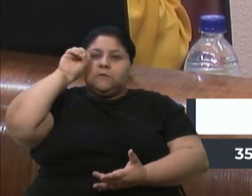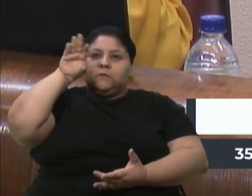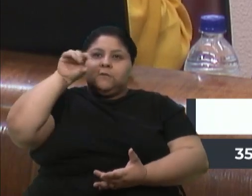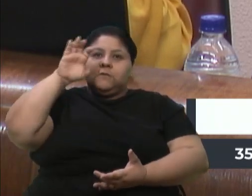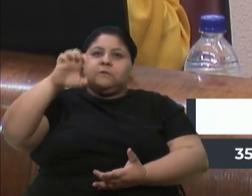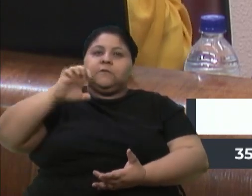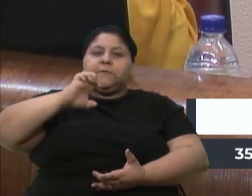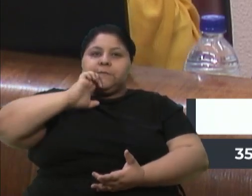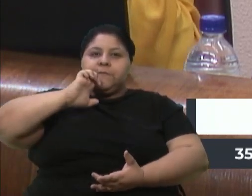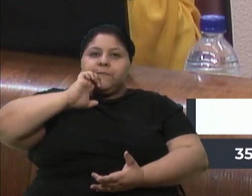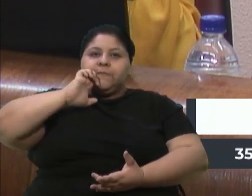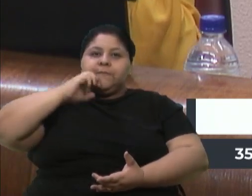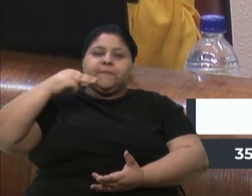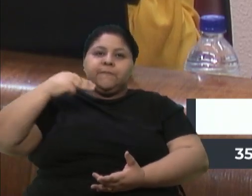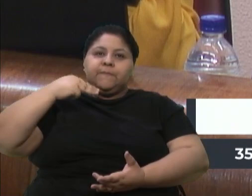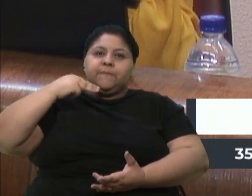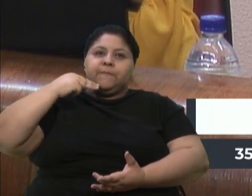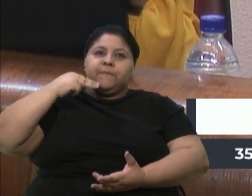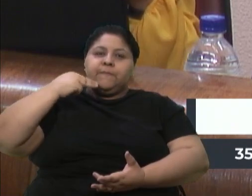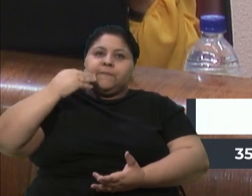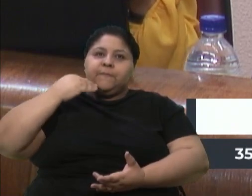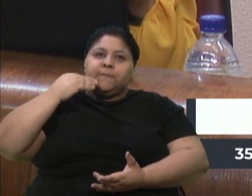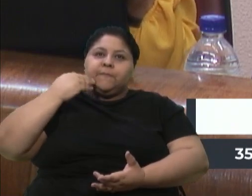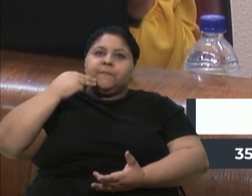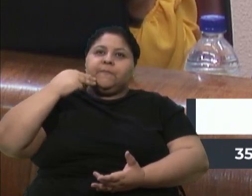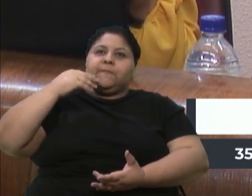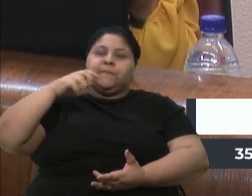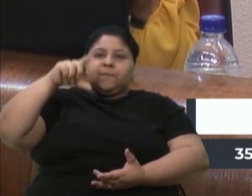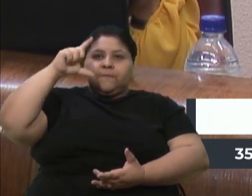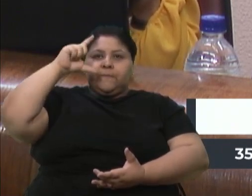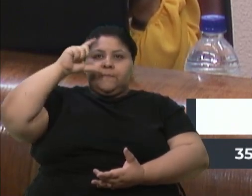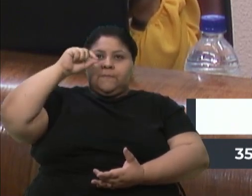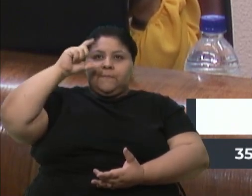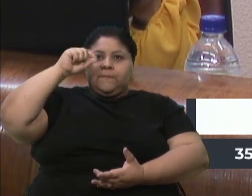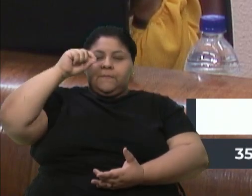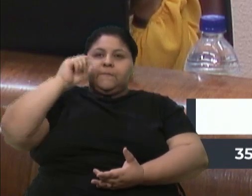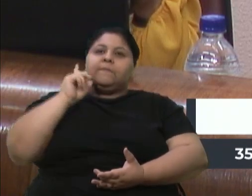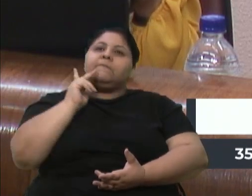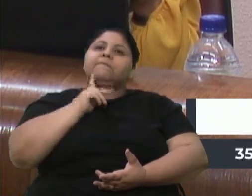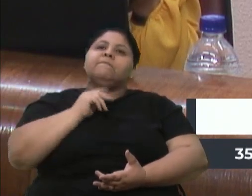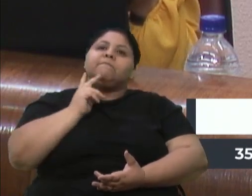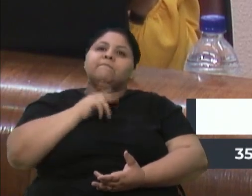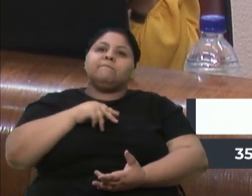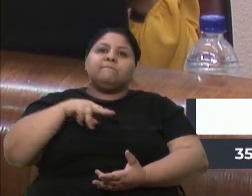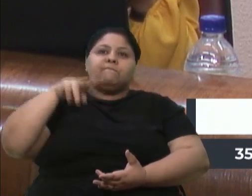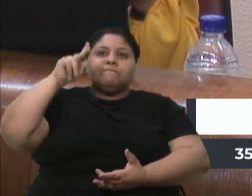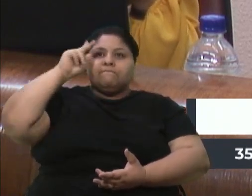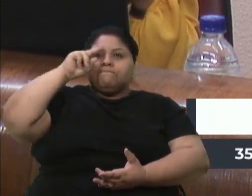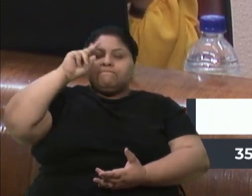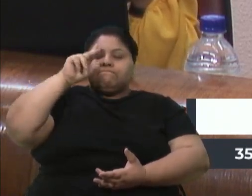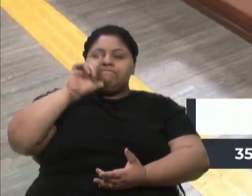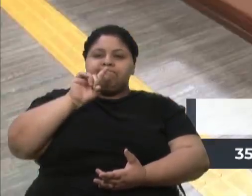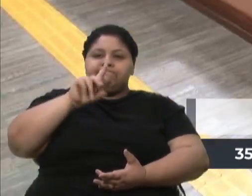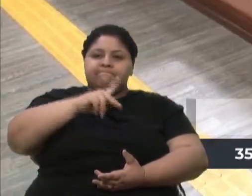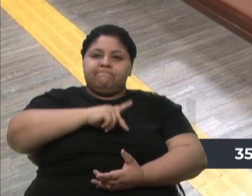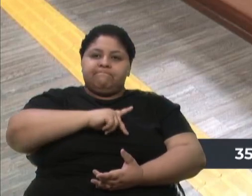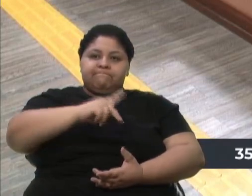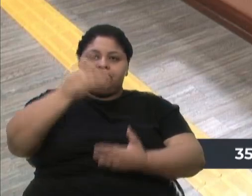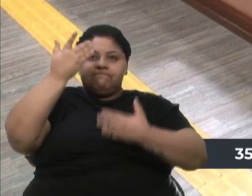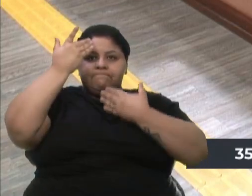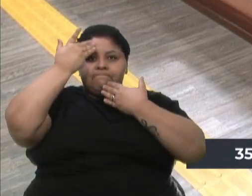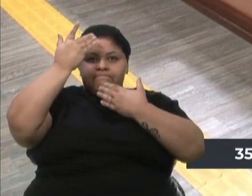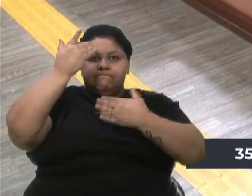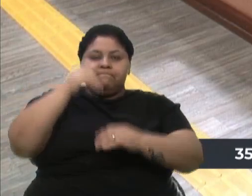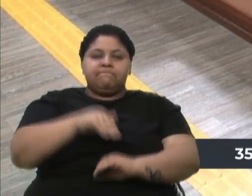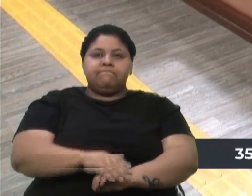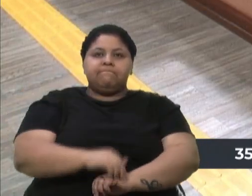Balardim, Marisol Santos, Maurício Fernandes Calco, Renato Oliveira e Velocino João Uessa. Era isso, senhor presidente. Obrigado.